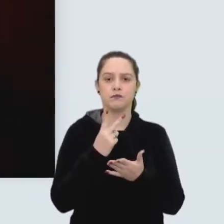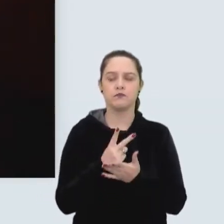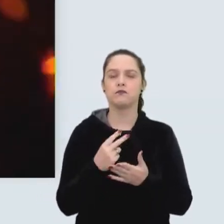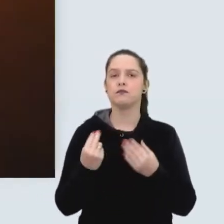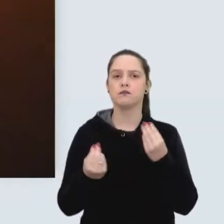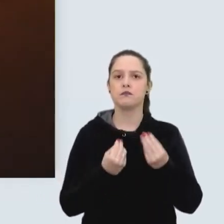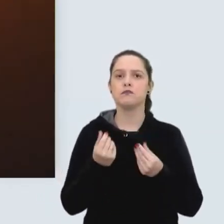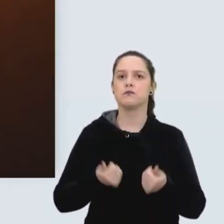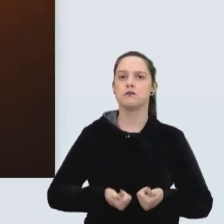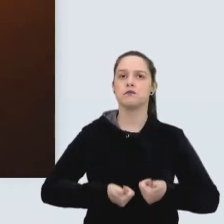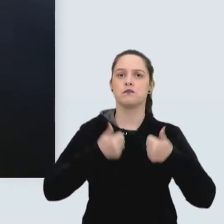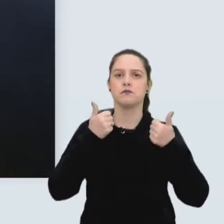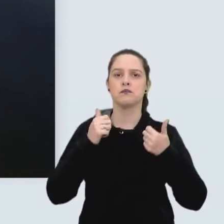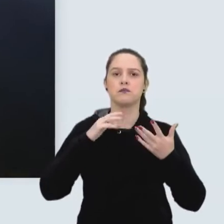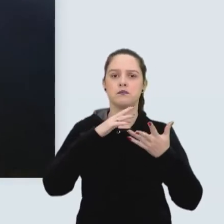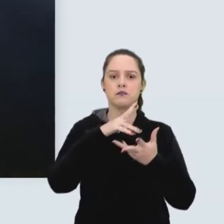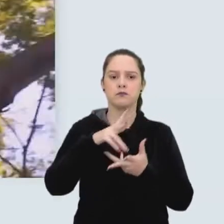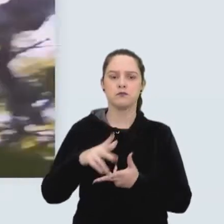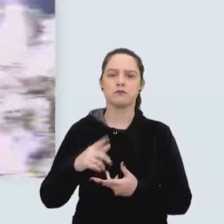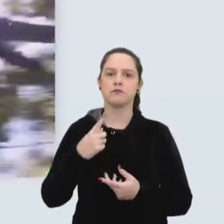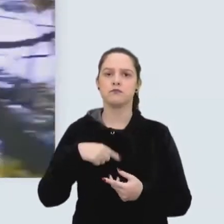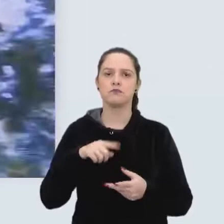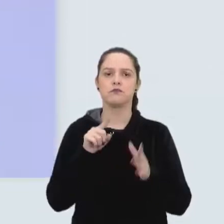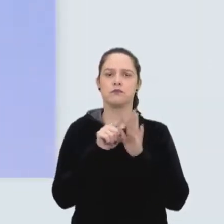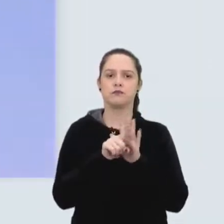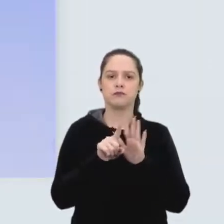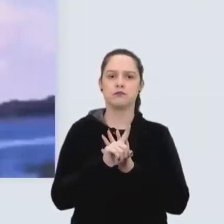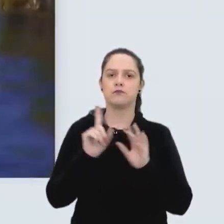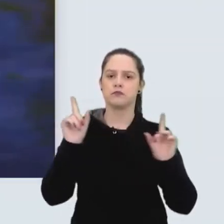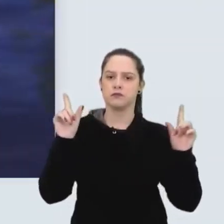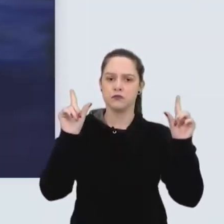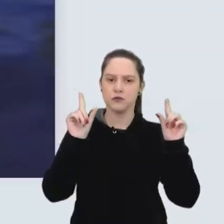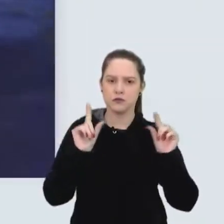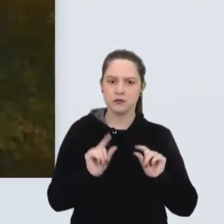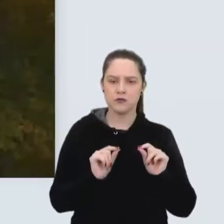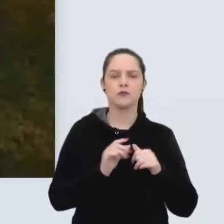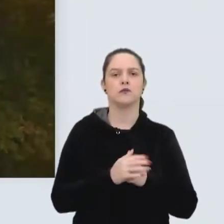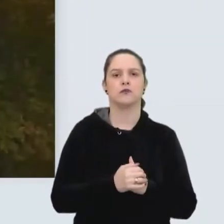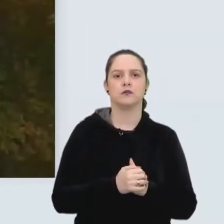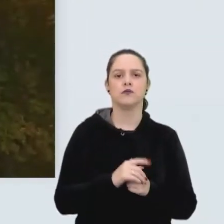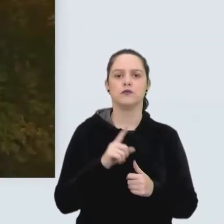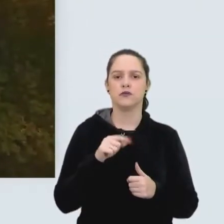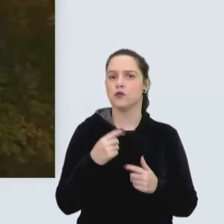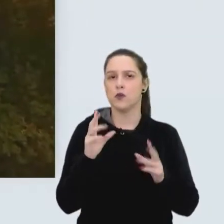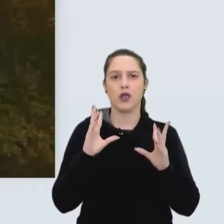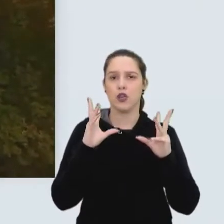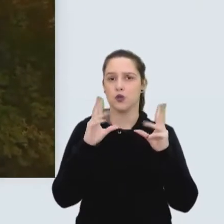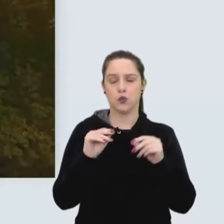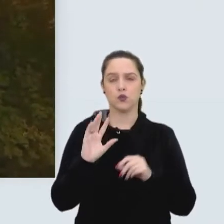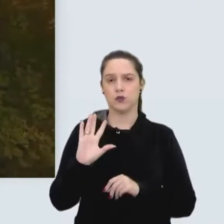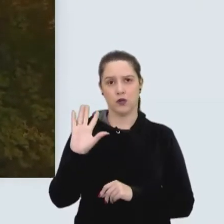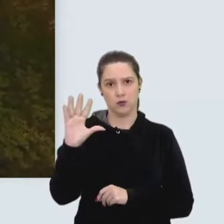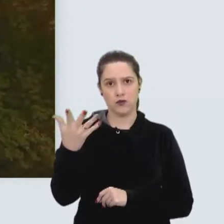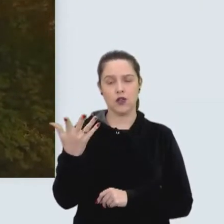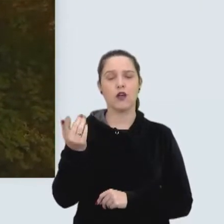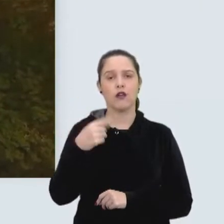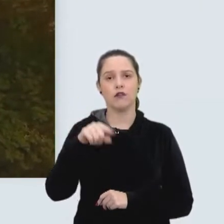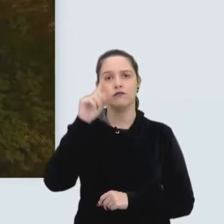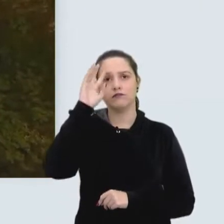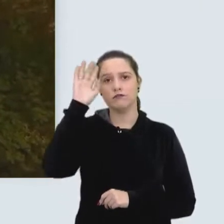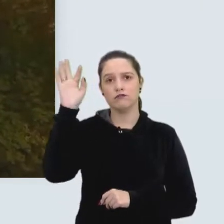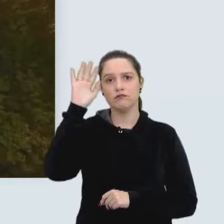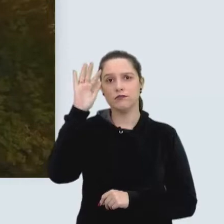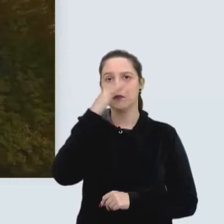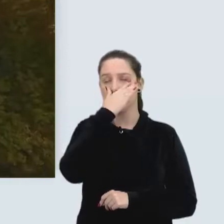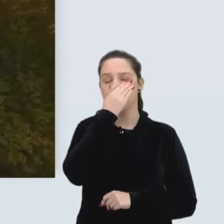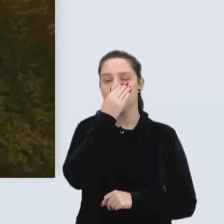pode melhorar o humor, controlar a pressão e diminuir o estresse. Não é à toa que isso acontece. Afinal, nós